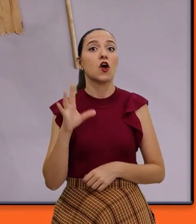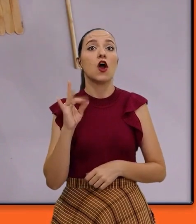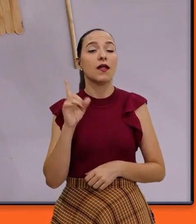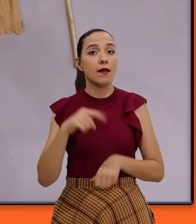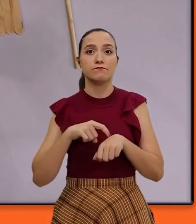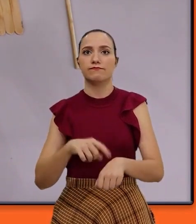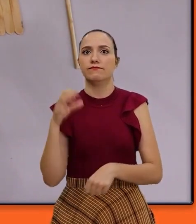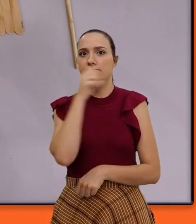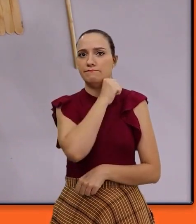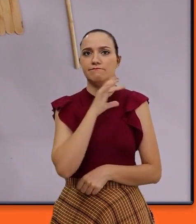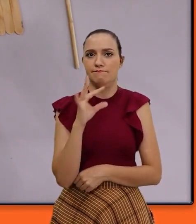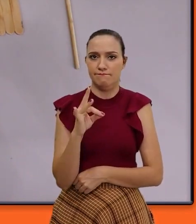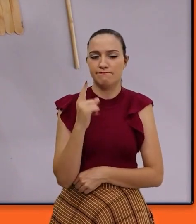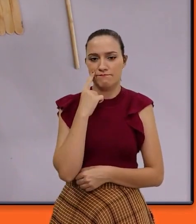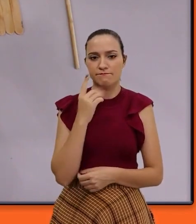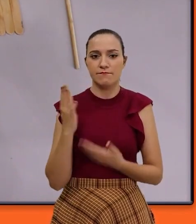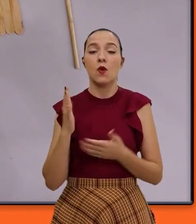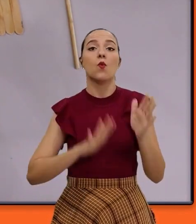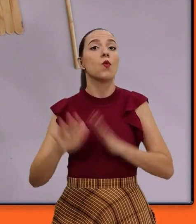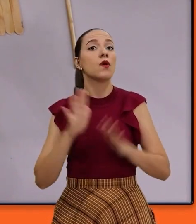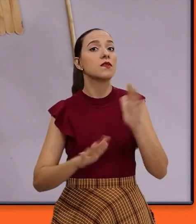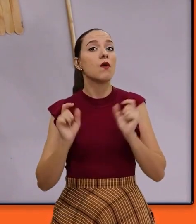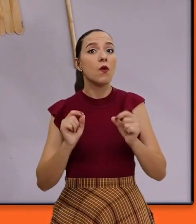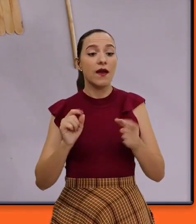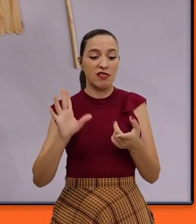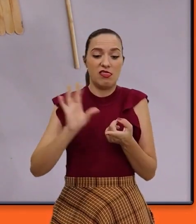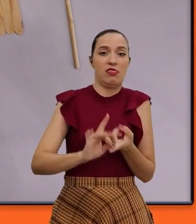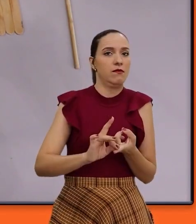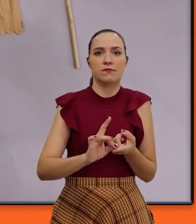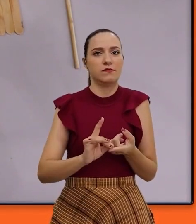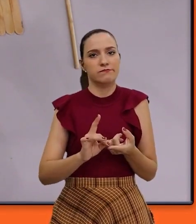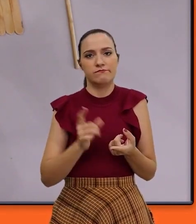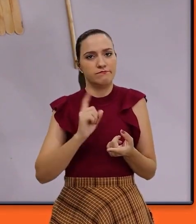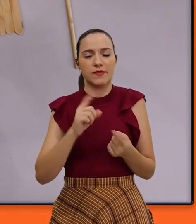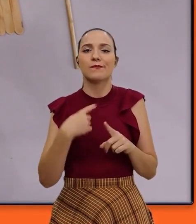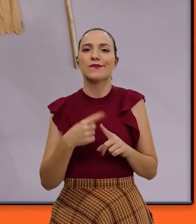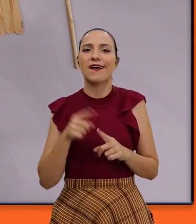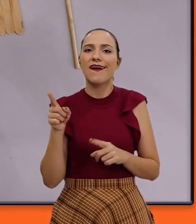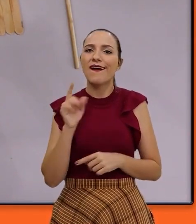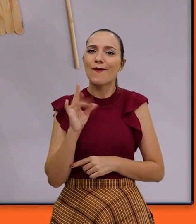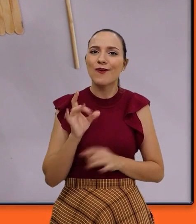cola instantânea. Cuidado para não grudar nos dedos, é uma cola que